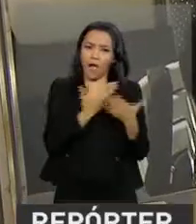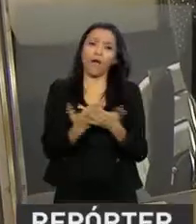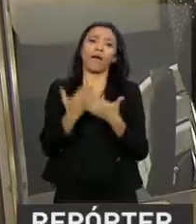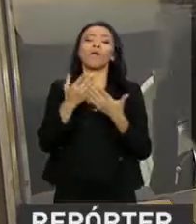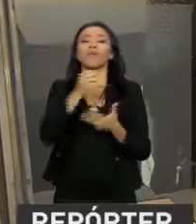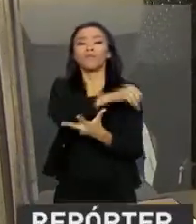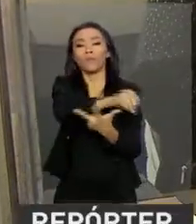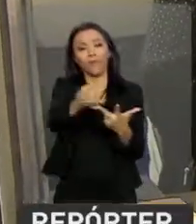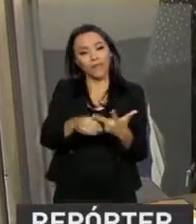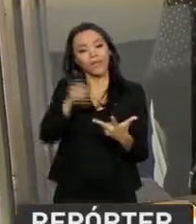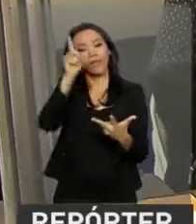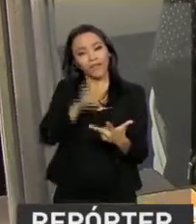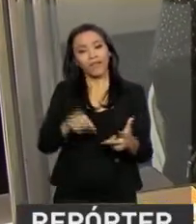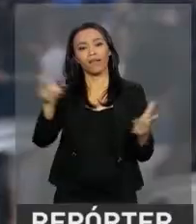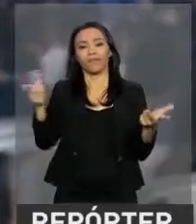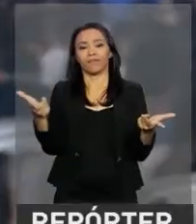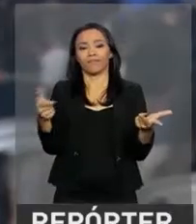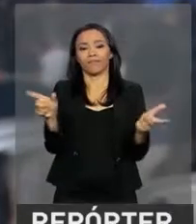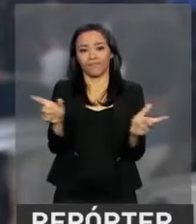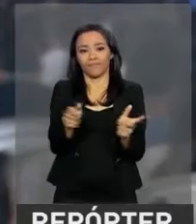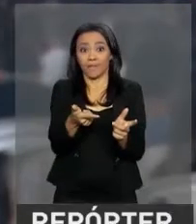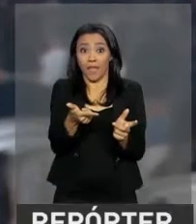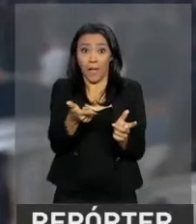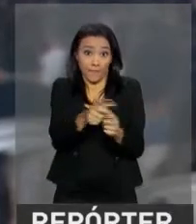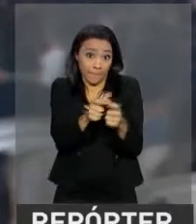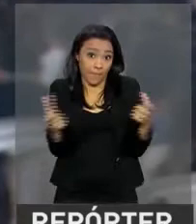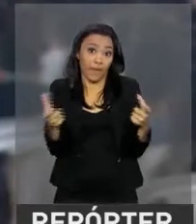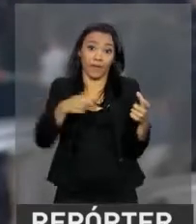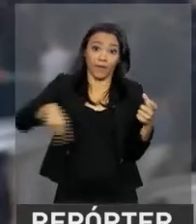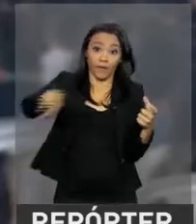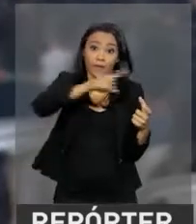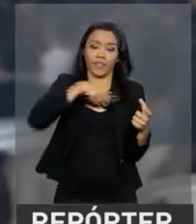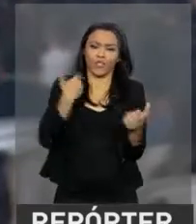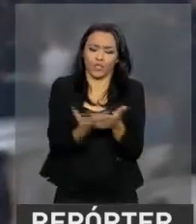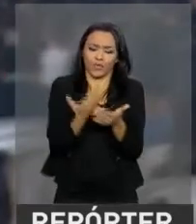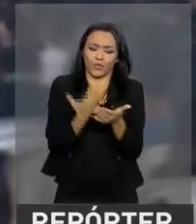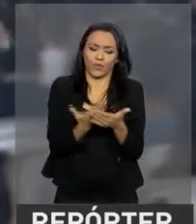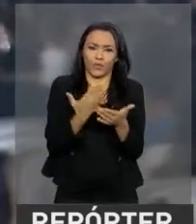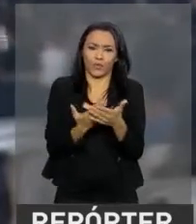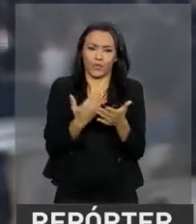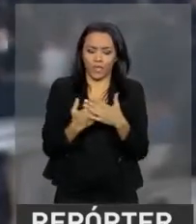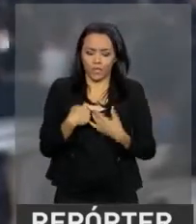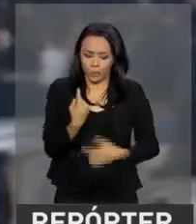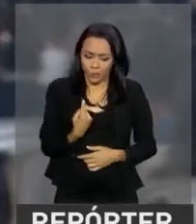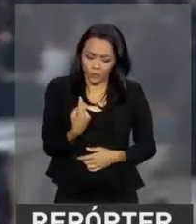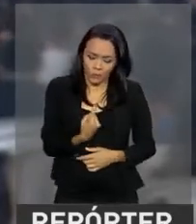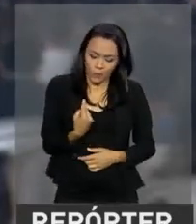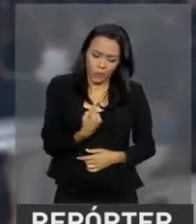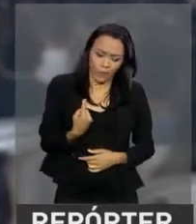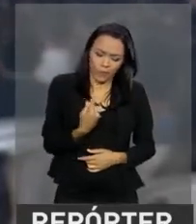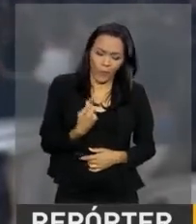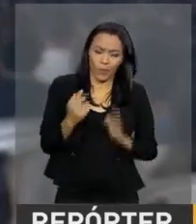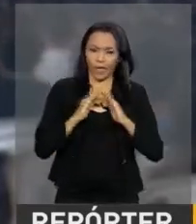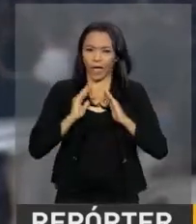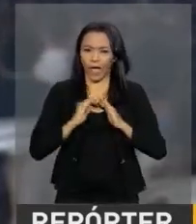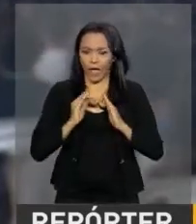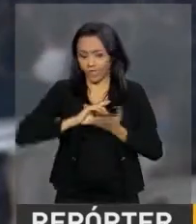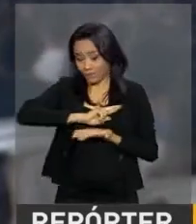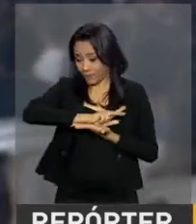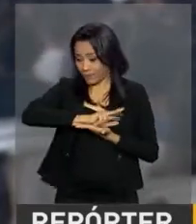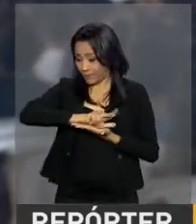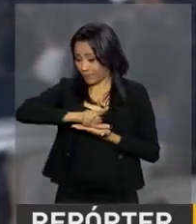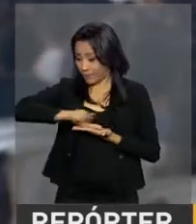o Exame Nacional do Ensino Médio. Na maior parte das vezes, estudar é um ato solitário. É o estudante em casa com